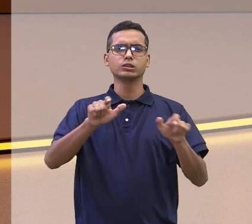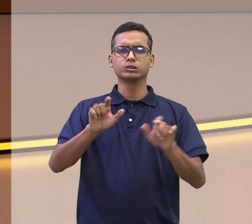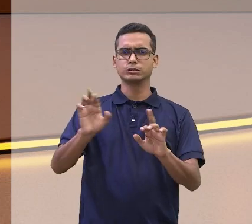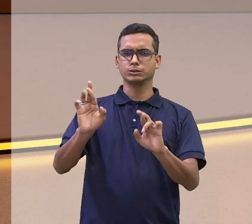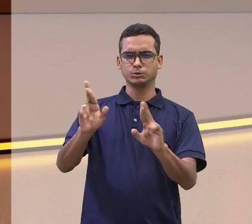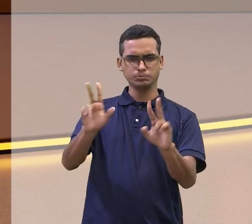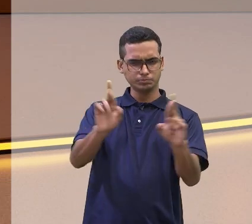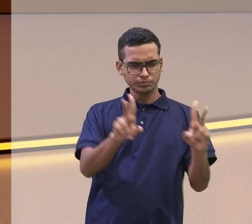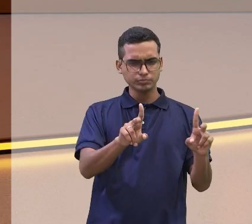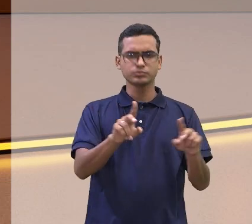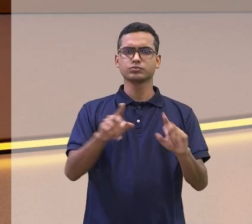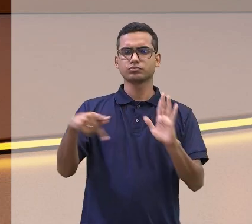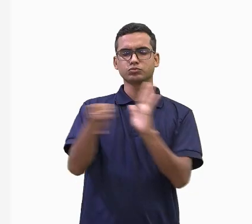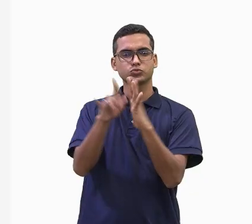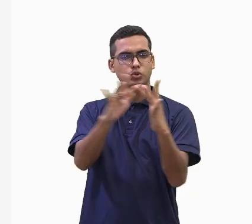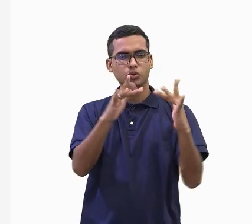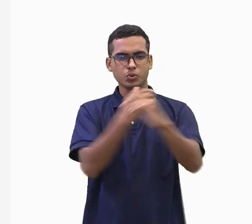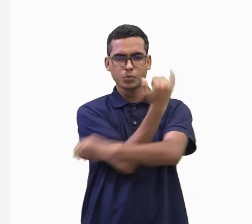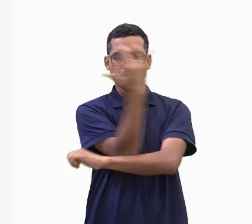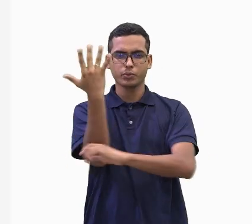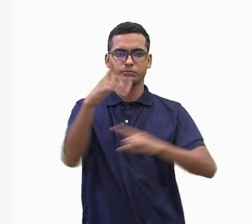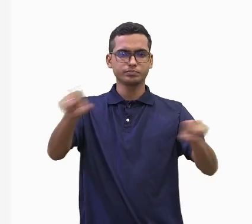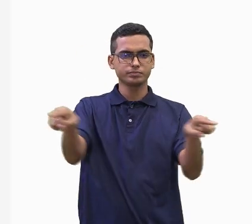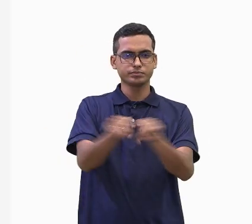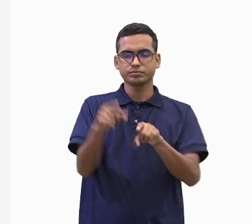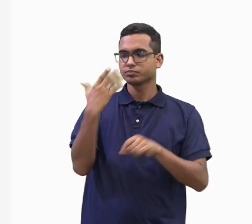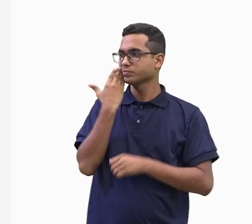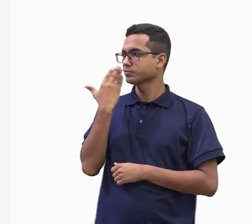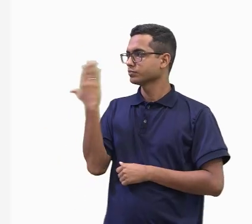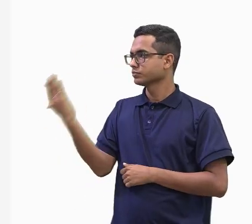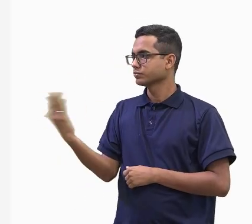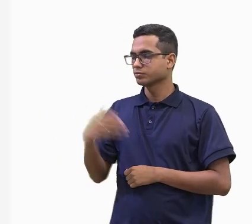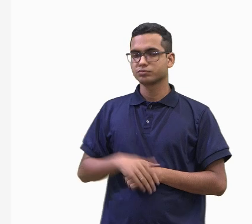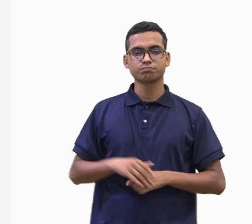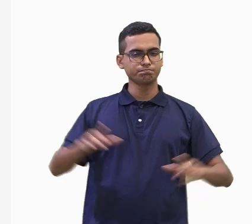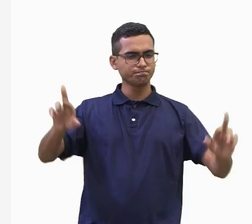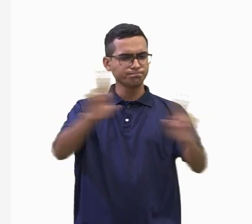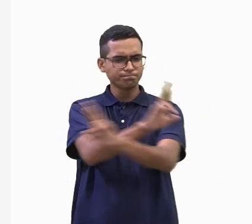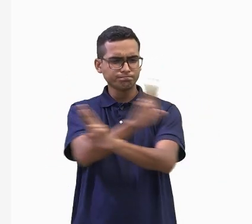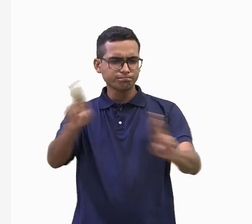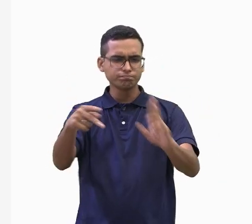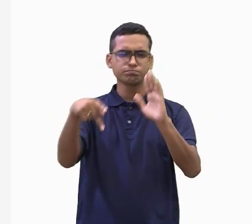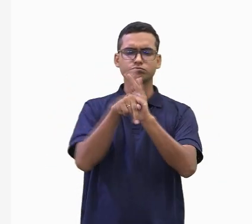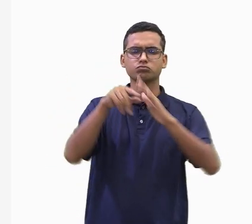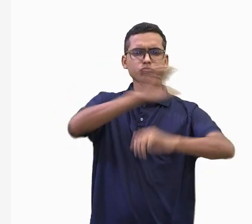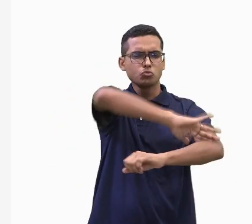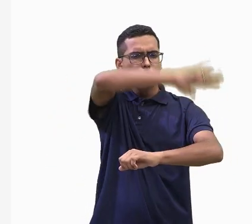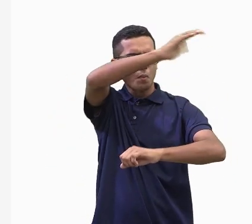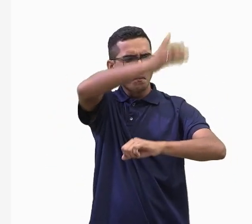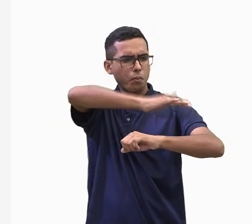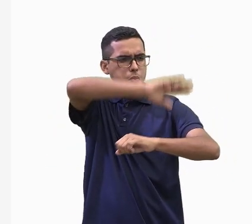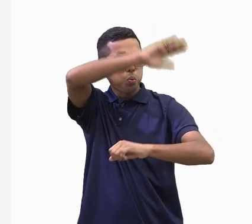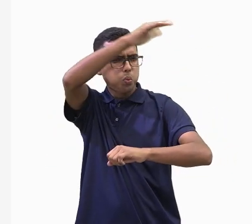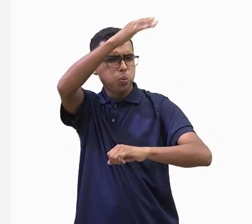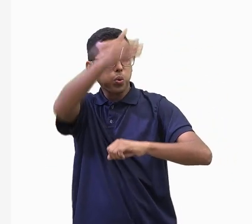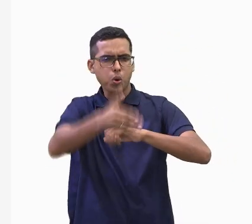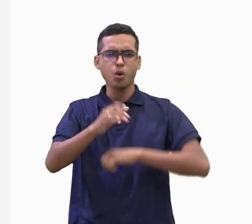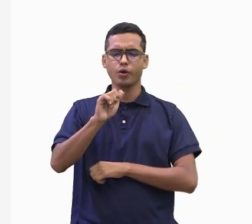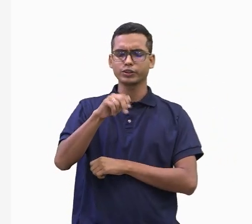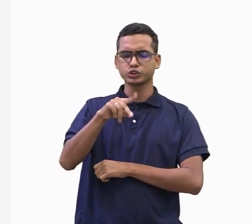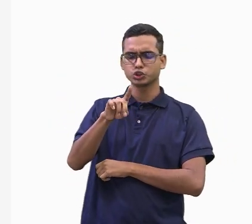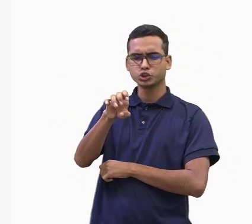possíveis com a natureza. Olha só, a gente verifica que o meio físico, seja ele o relevo, como é o caso da Cordilheira dos